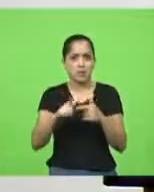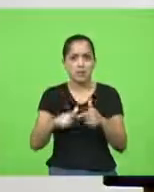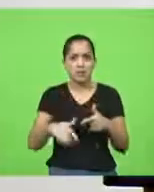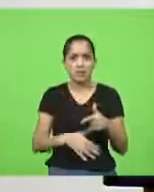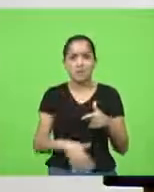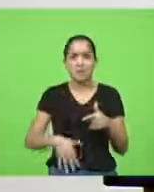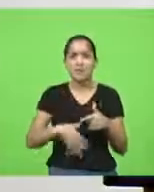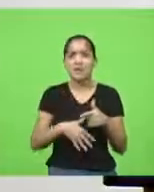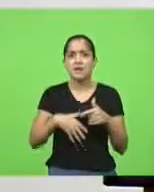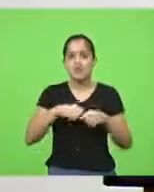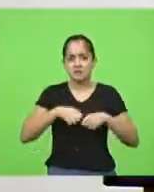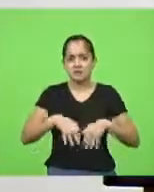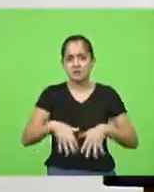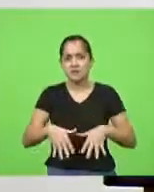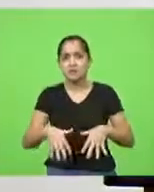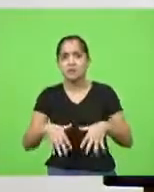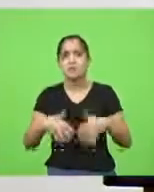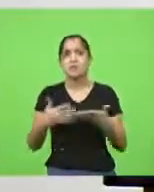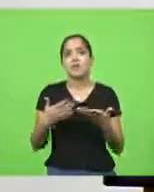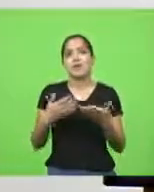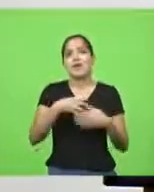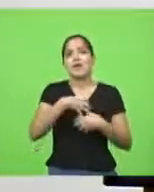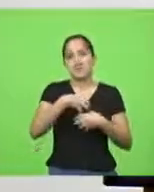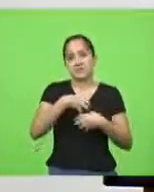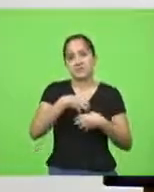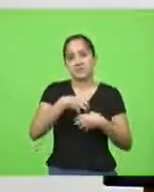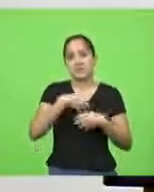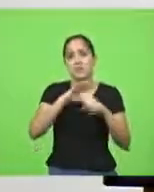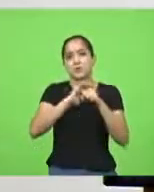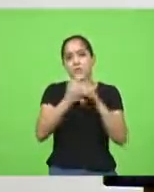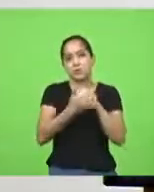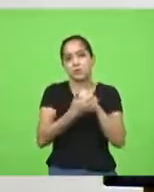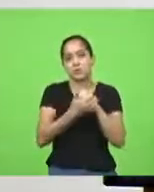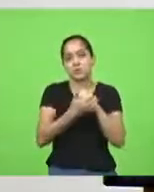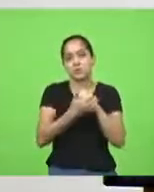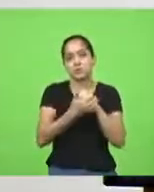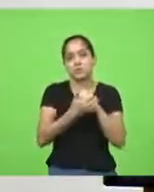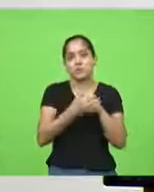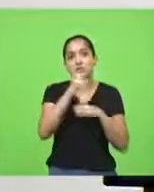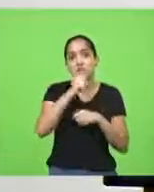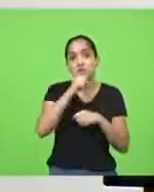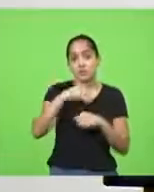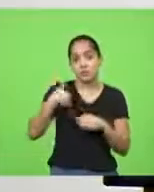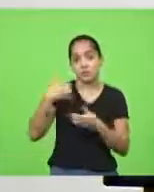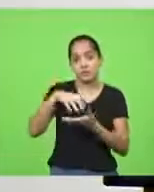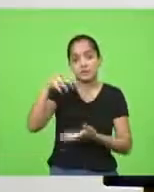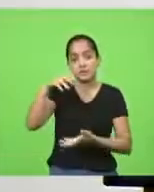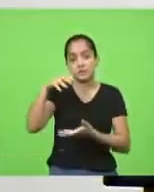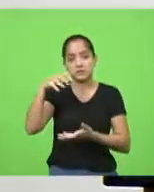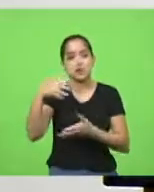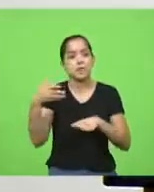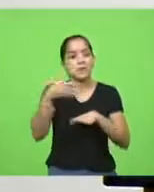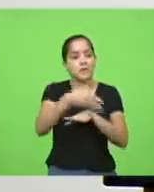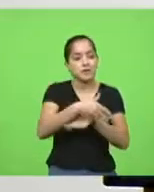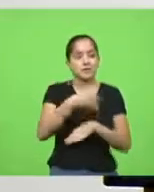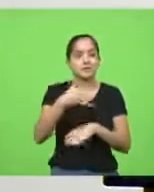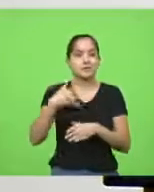infecção urinária nos idosos é um sintoma do Covid. Eu disse, que legal, né? Então, a minha mãe entra aqui com 85